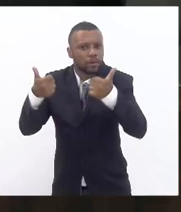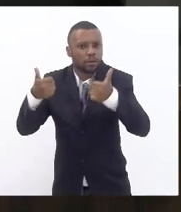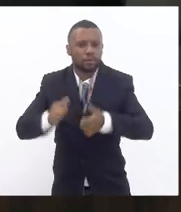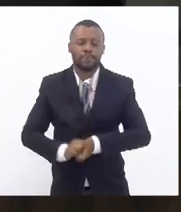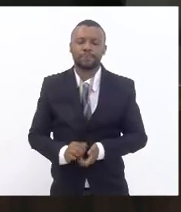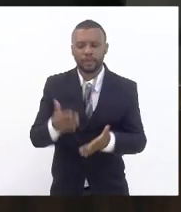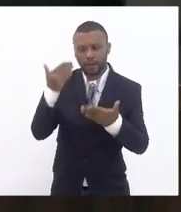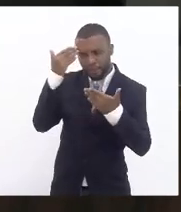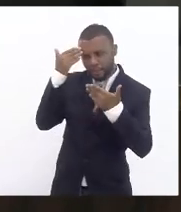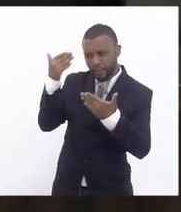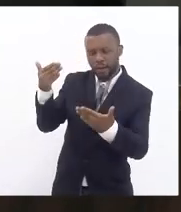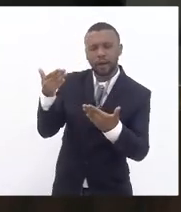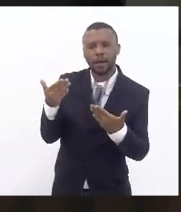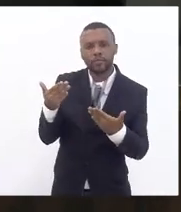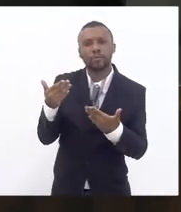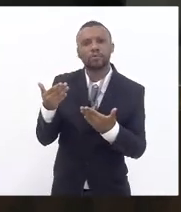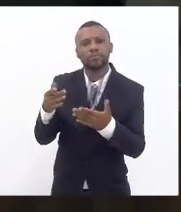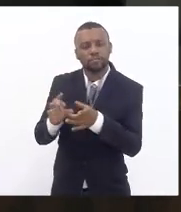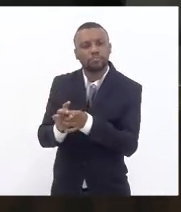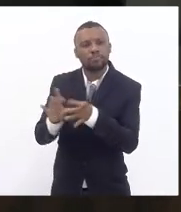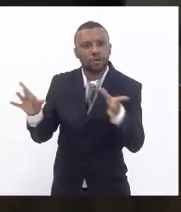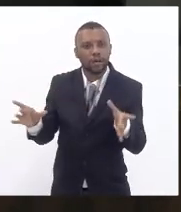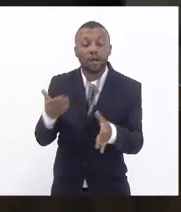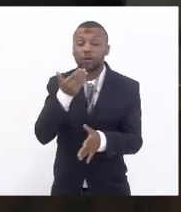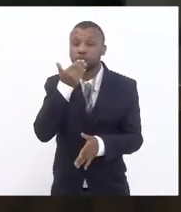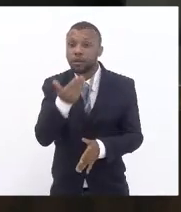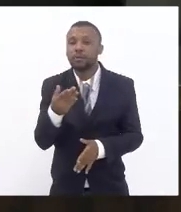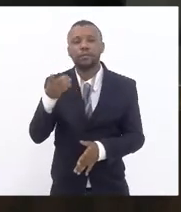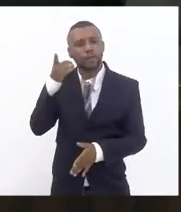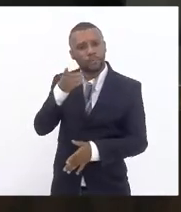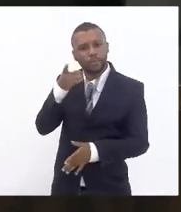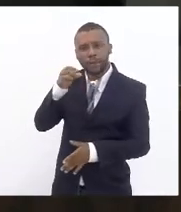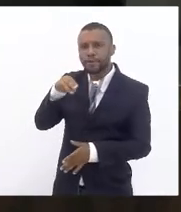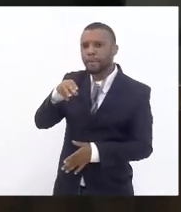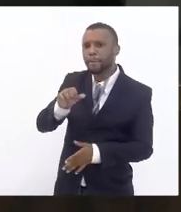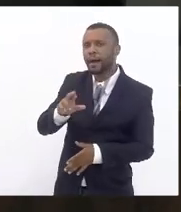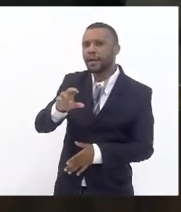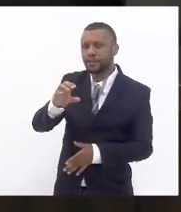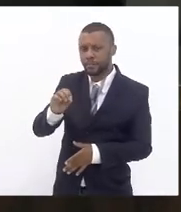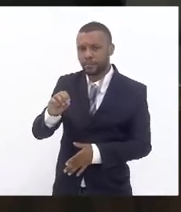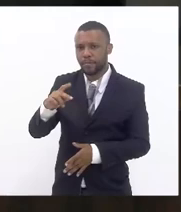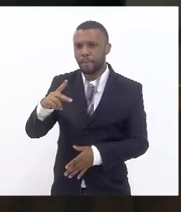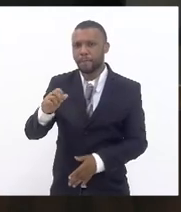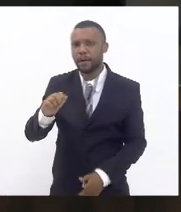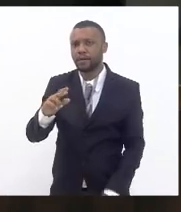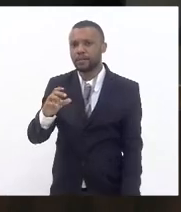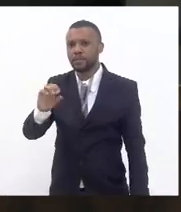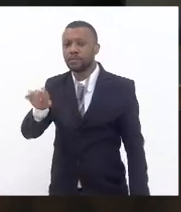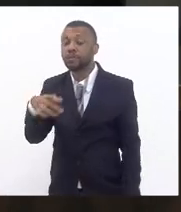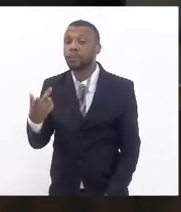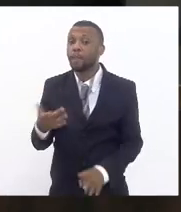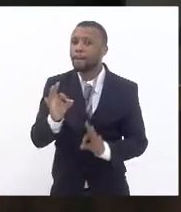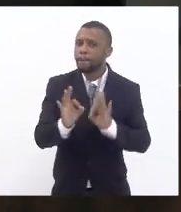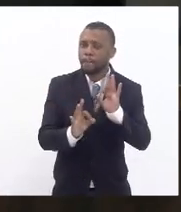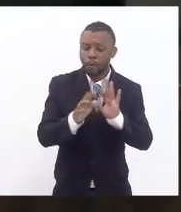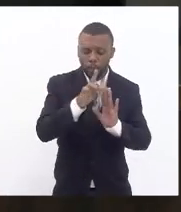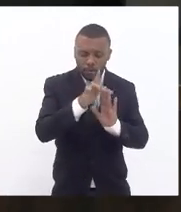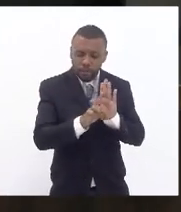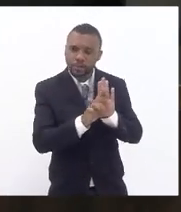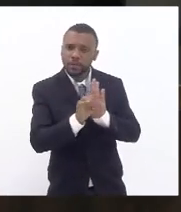Concedido a solicitação do deputado Márcio Pacheco, o projeto em pauta, referido projeto, volta à